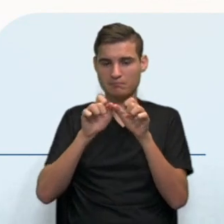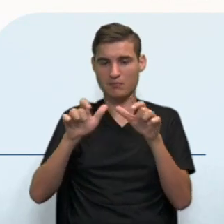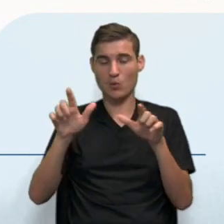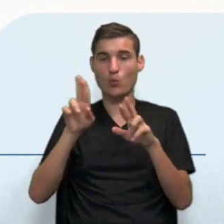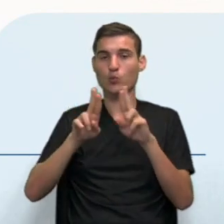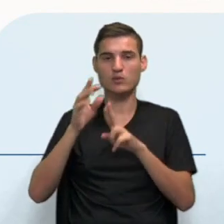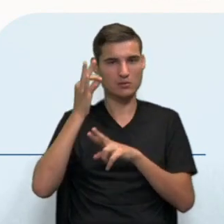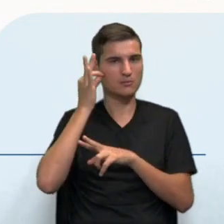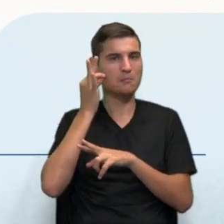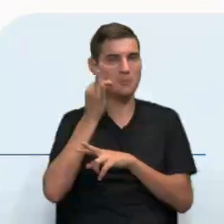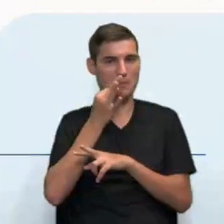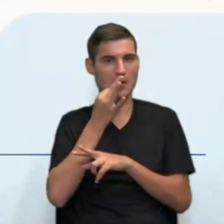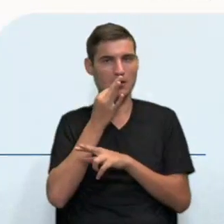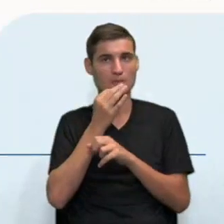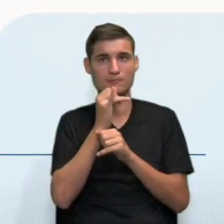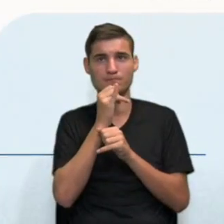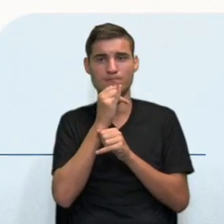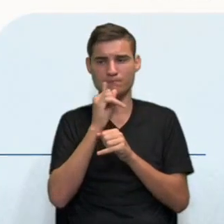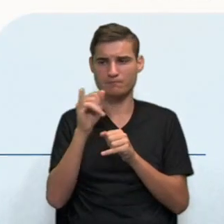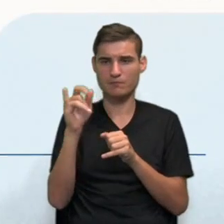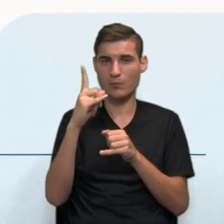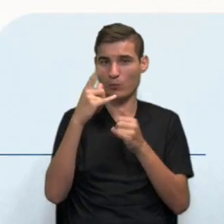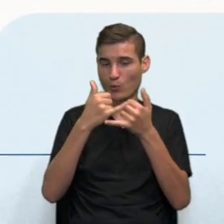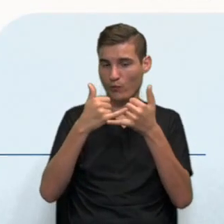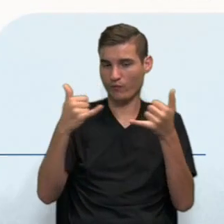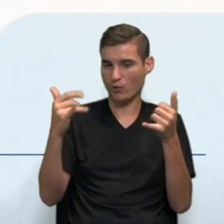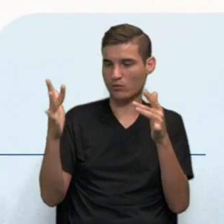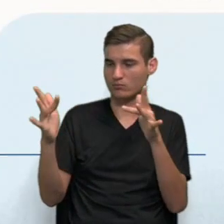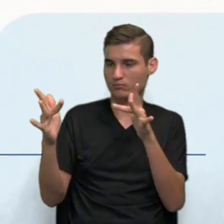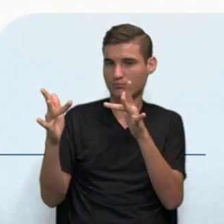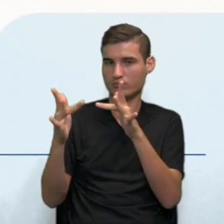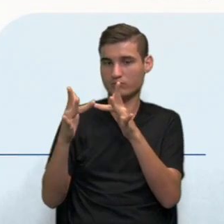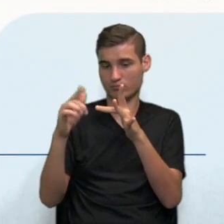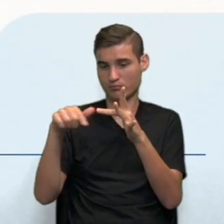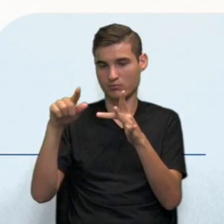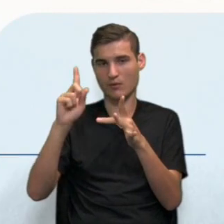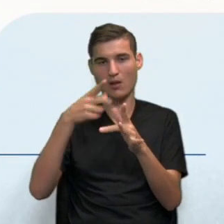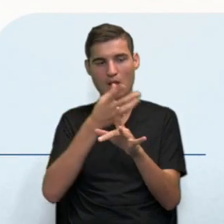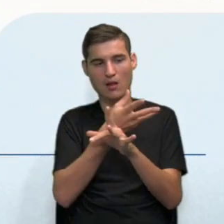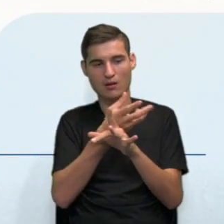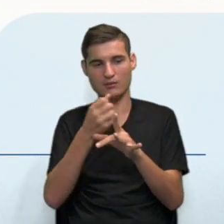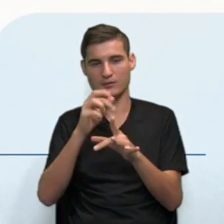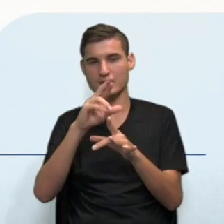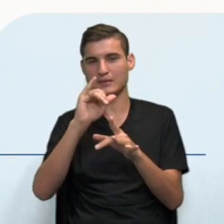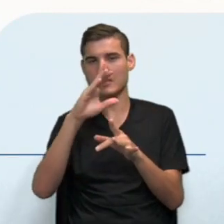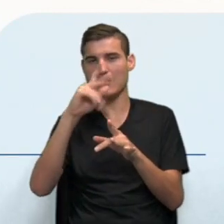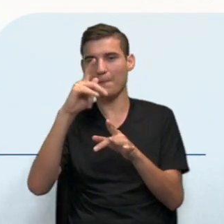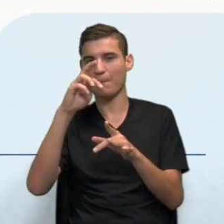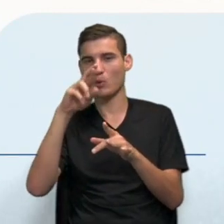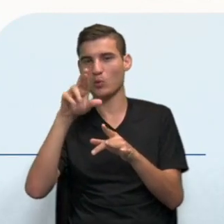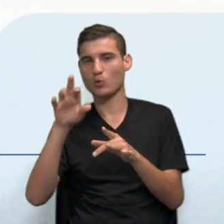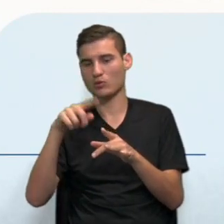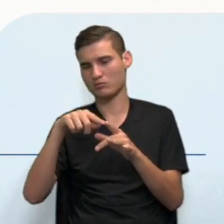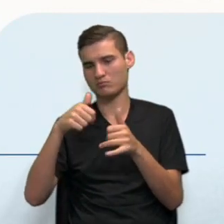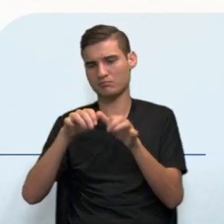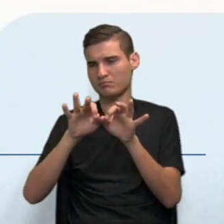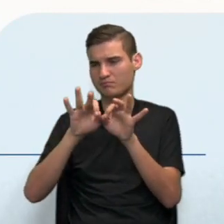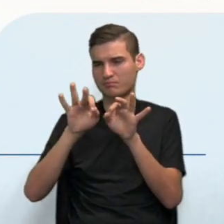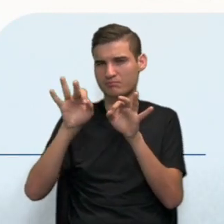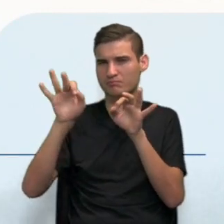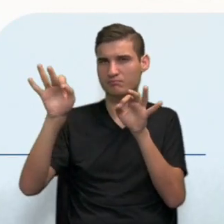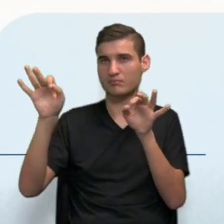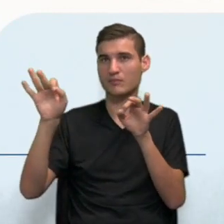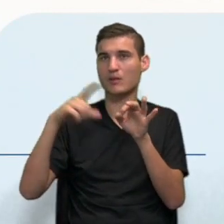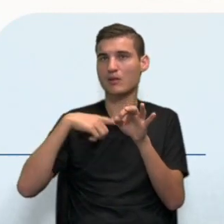bateria, energizava um fio que estava conectado a um receptor. Lá do outro lado, esse receptor podia estar distante. Tinha